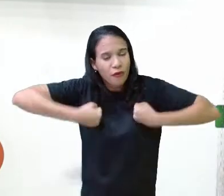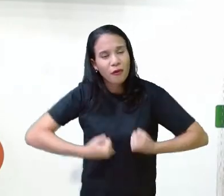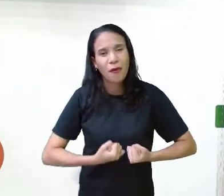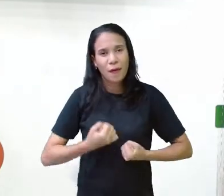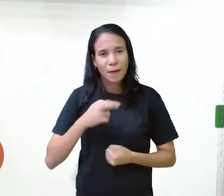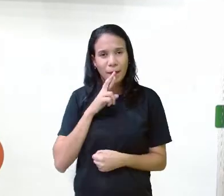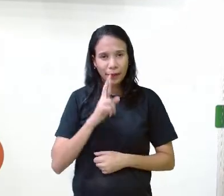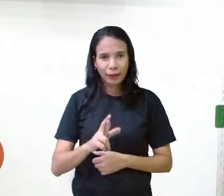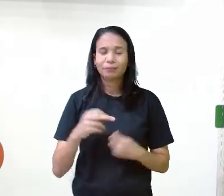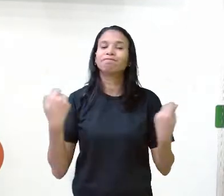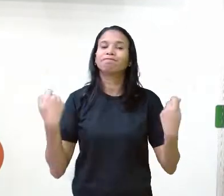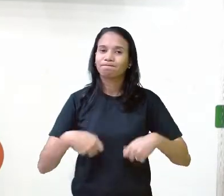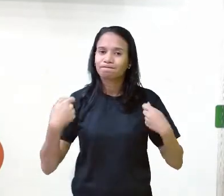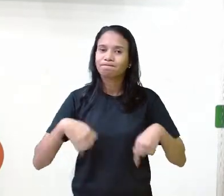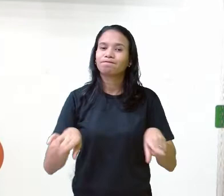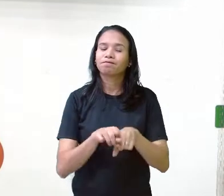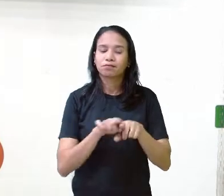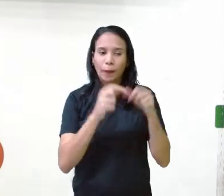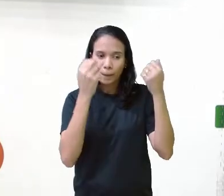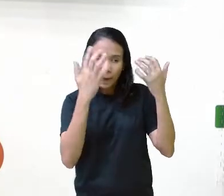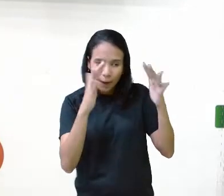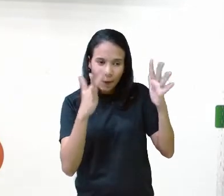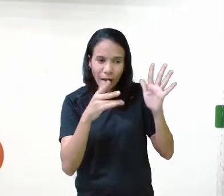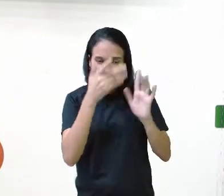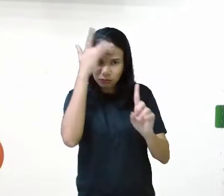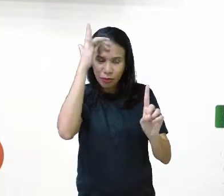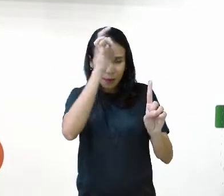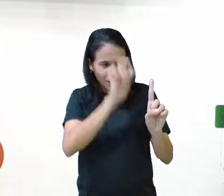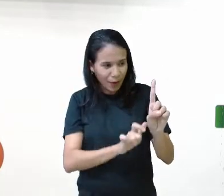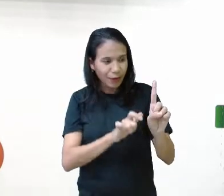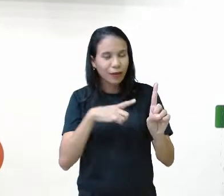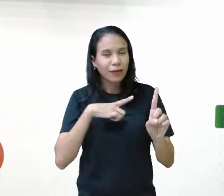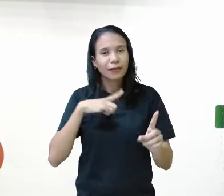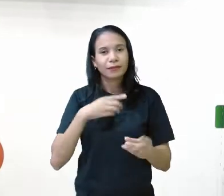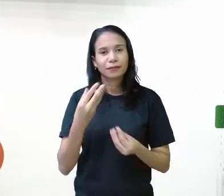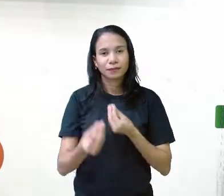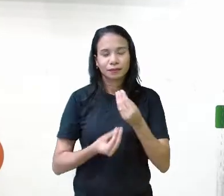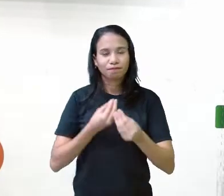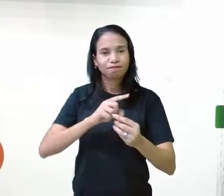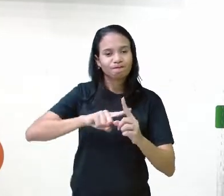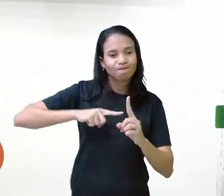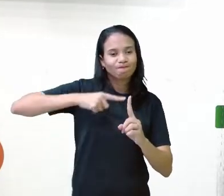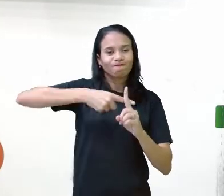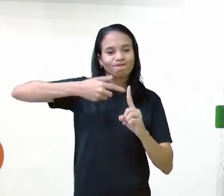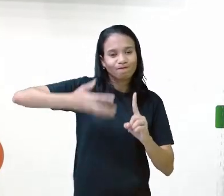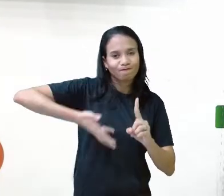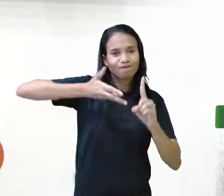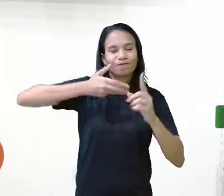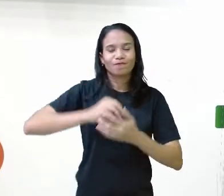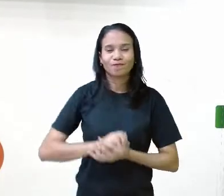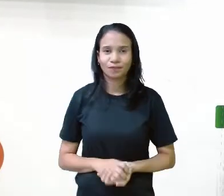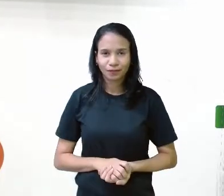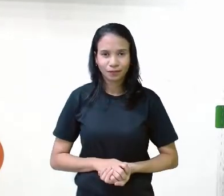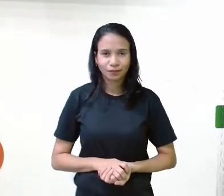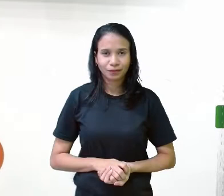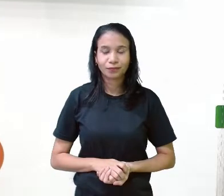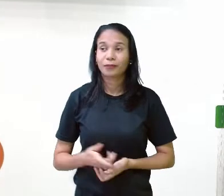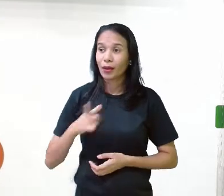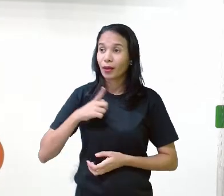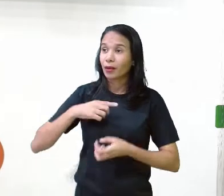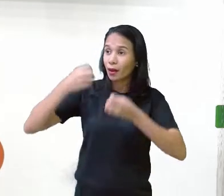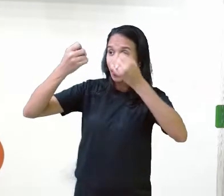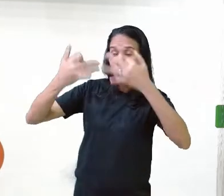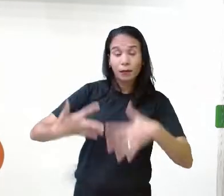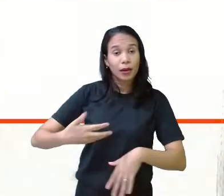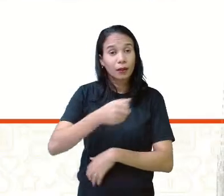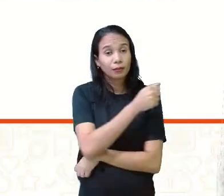ser contemplado, ele precisa ter esse reforço positivo, você elogiar. Explicar